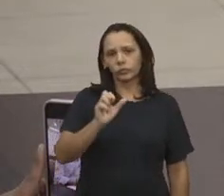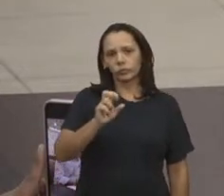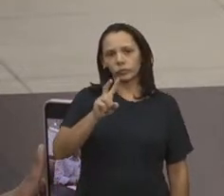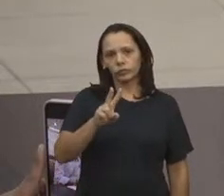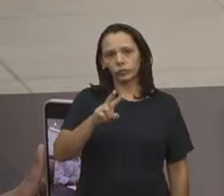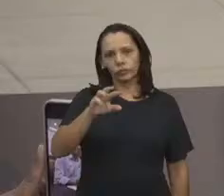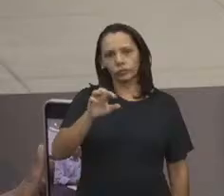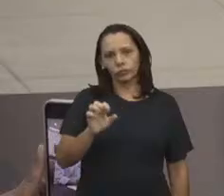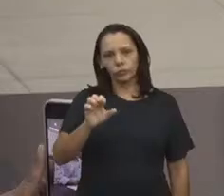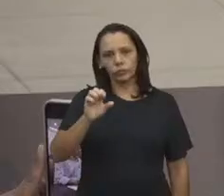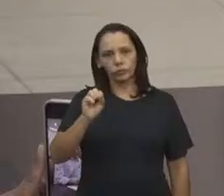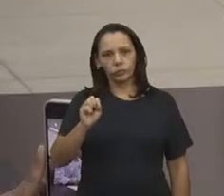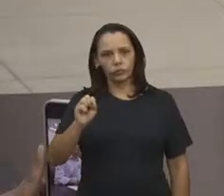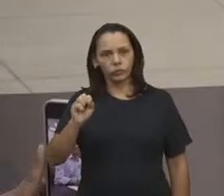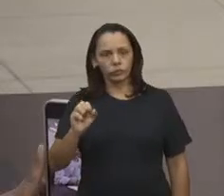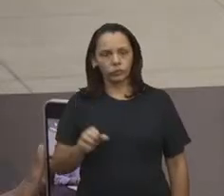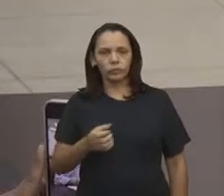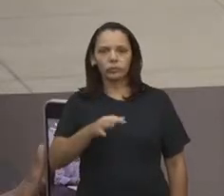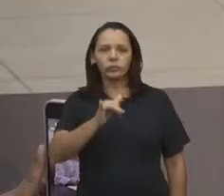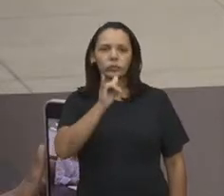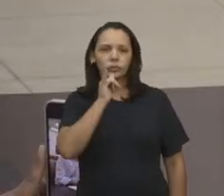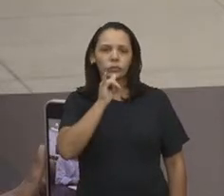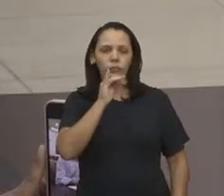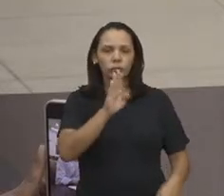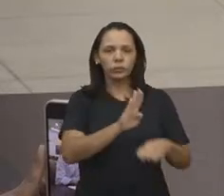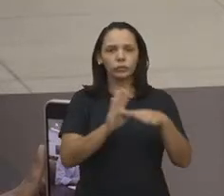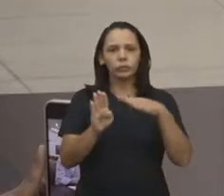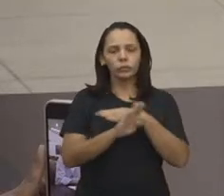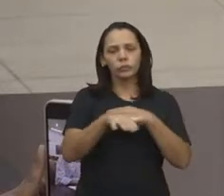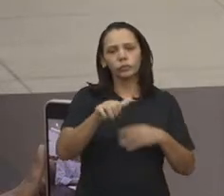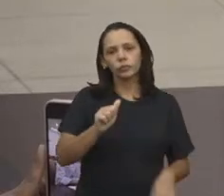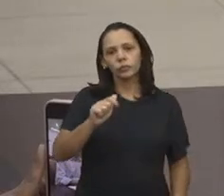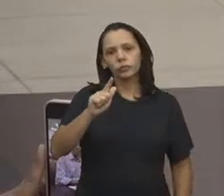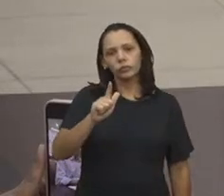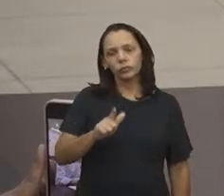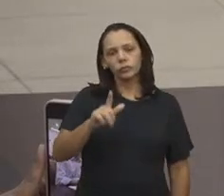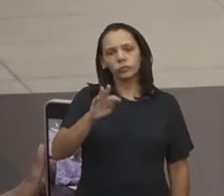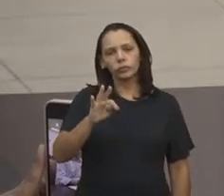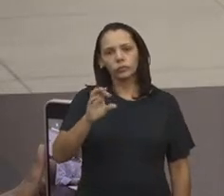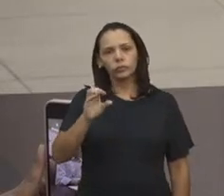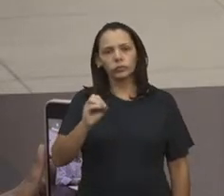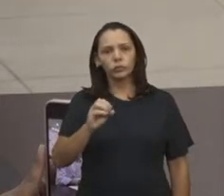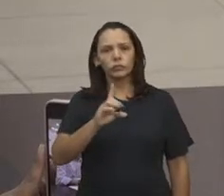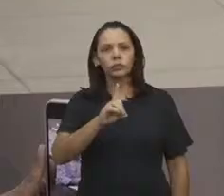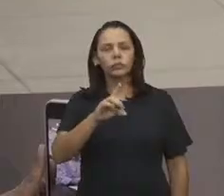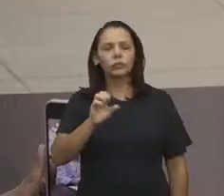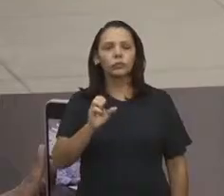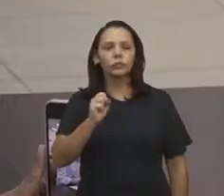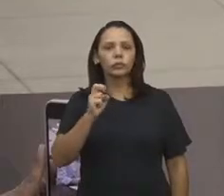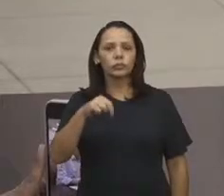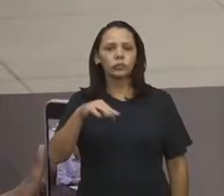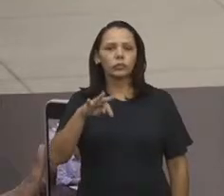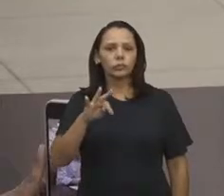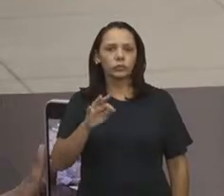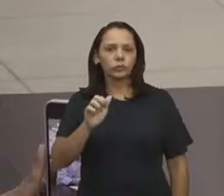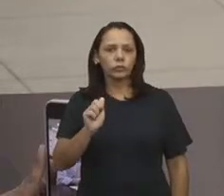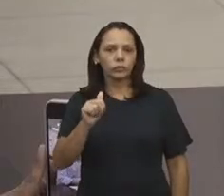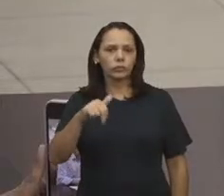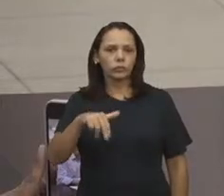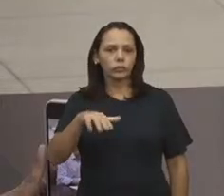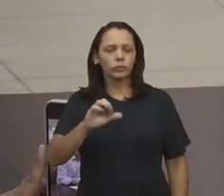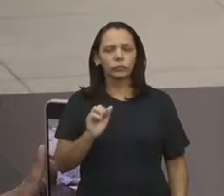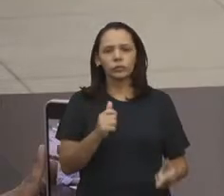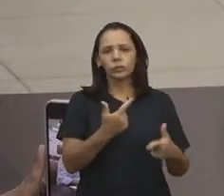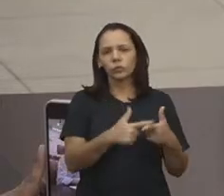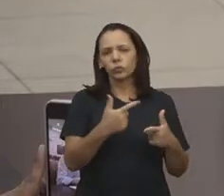Vou pegar como exemplo o leve do Alto de Santana. A gente tem um problema frequente lá no leve do Alto de Santana.